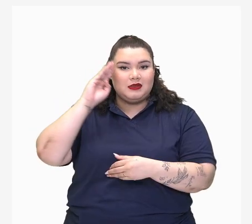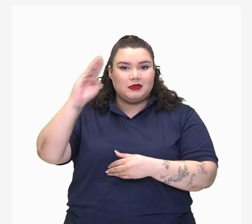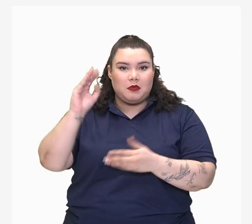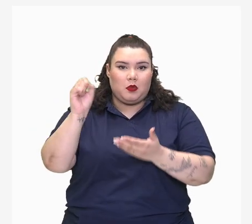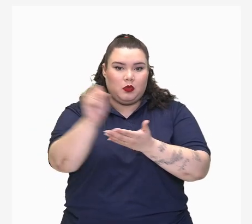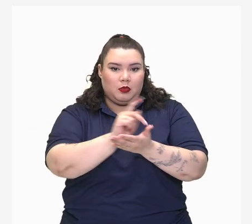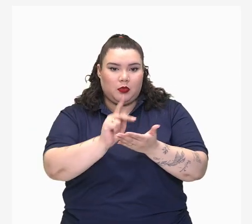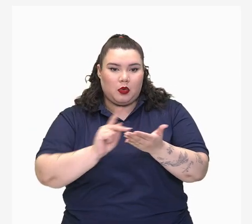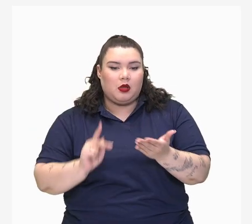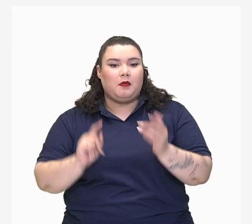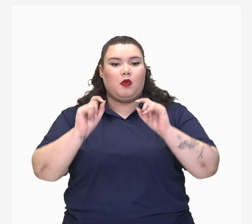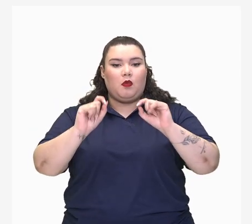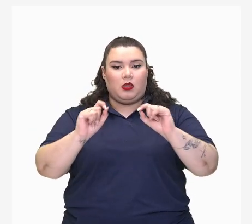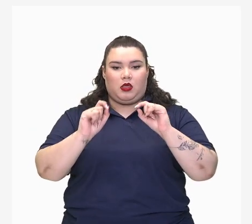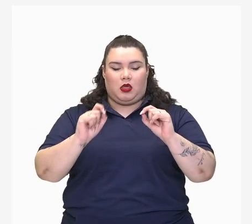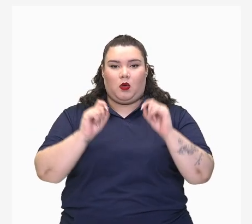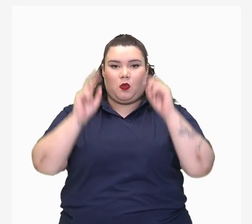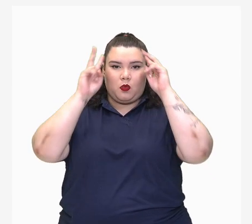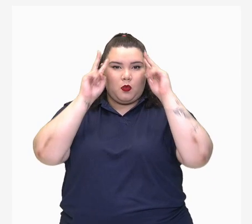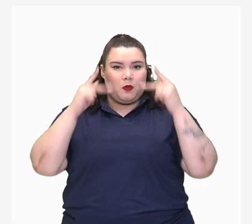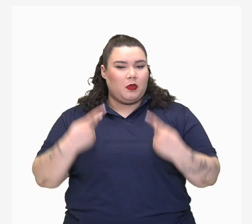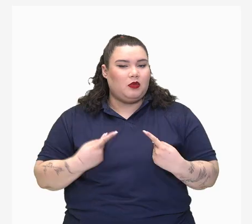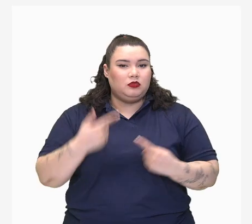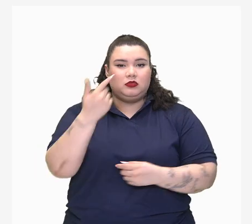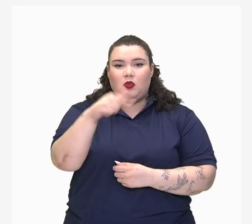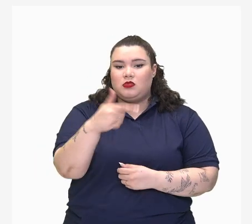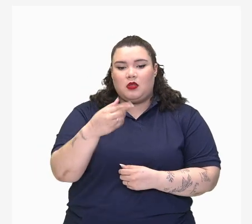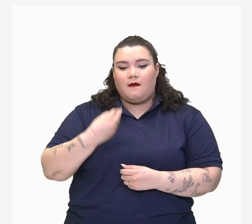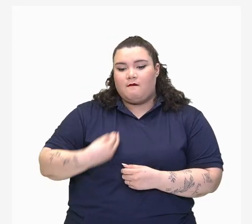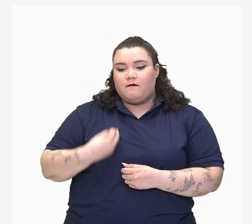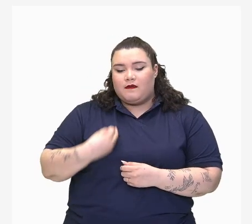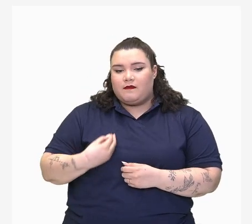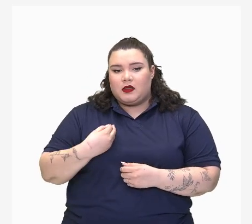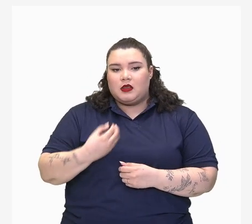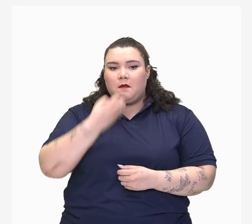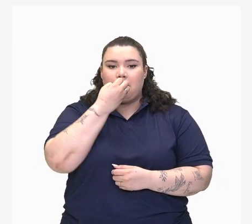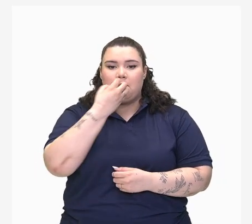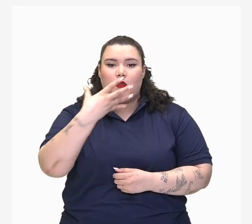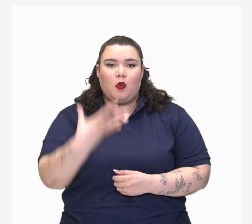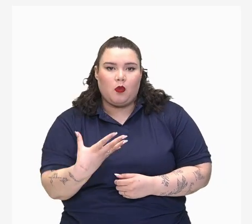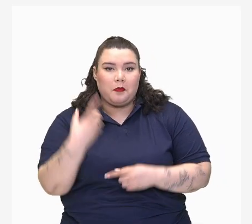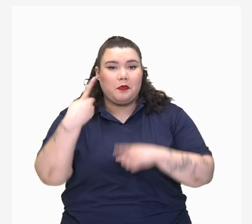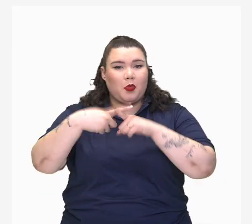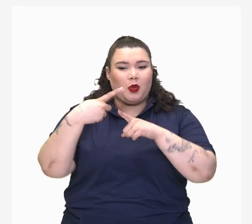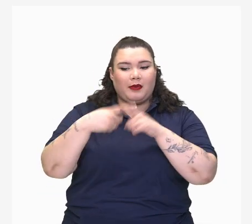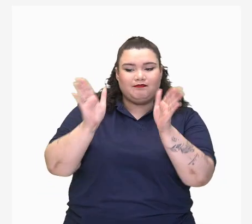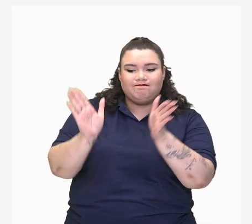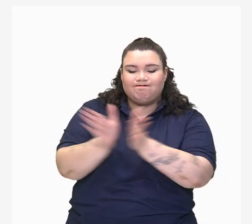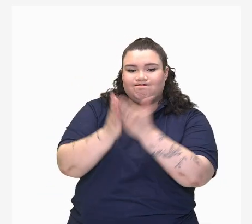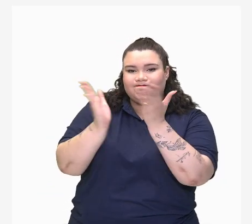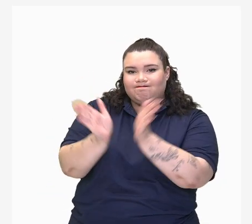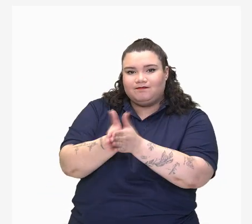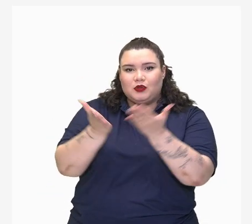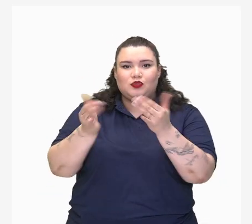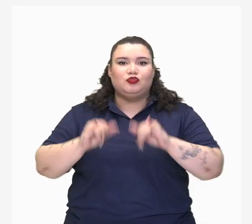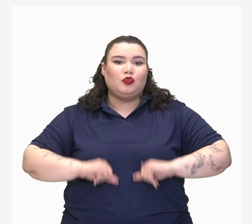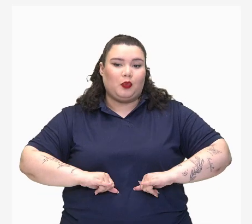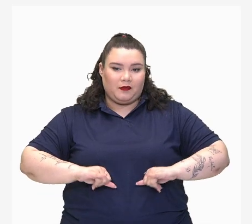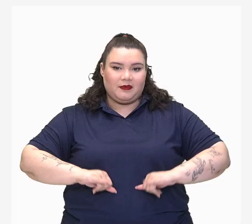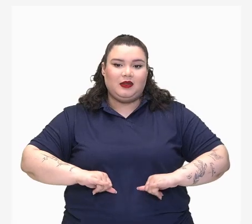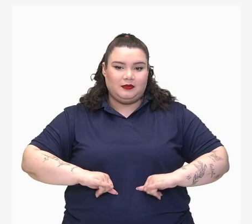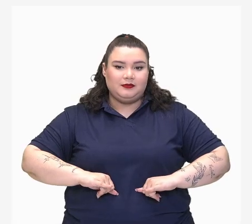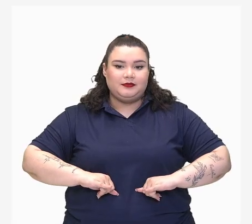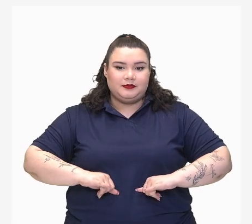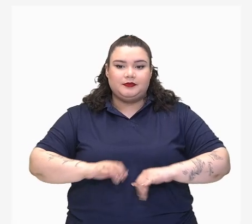do poema é a desumanização causada pela pobreza